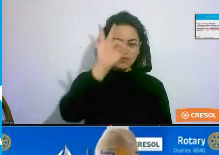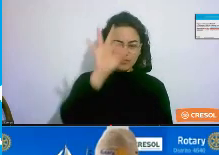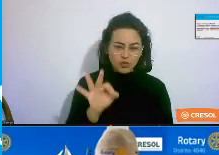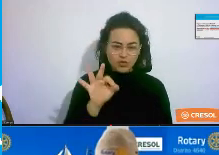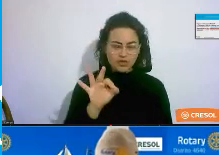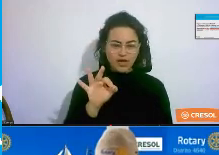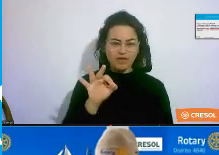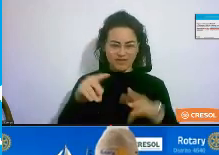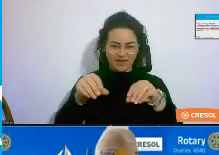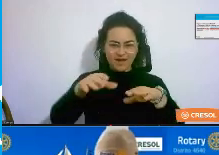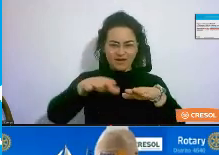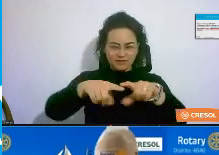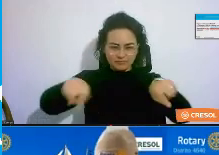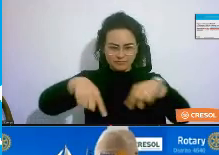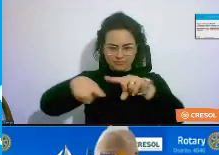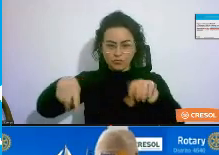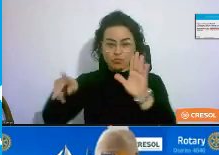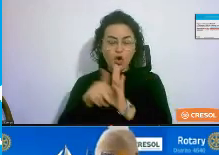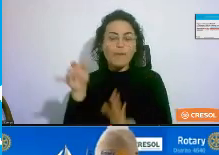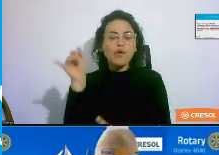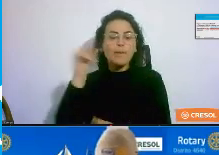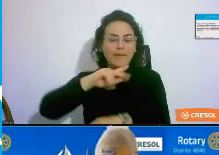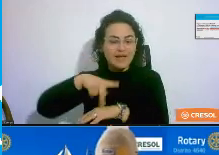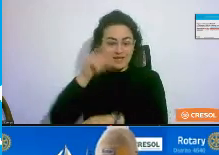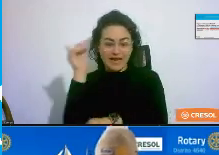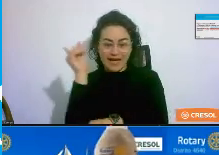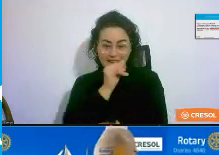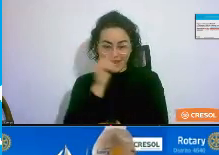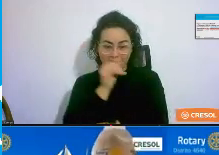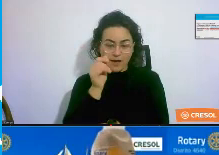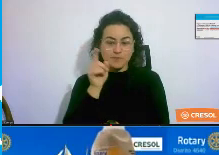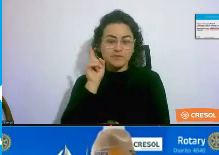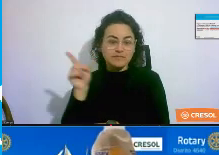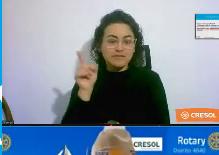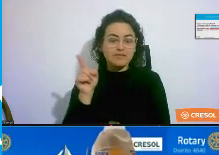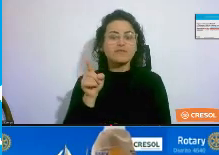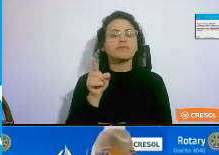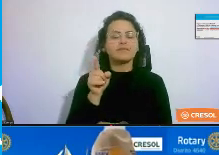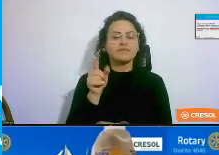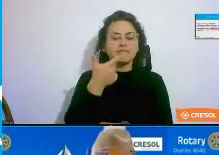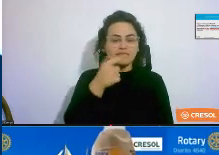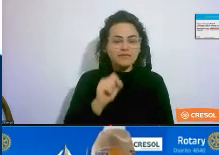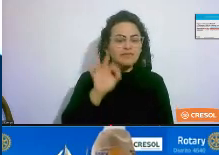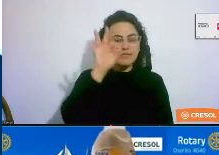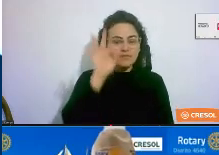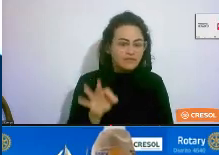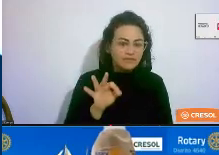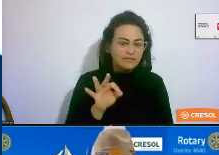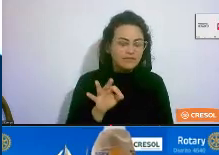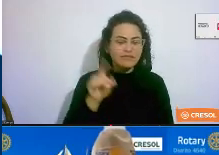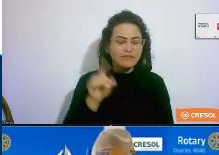população. O que se repete é outras coisas em todas as áreas da nossa vida.